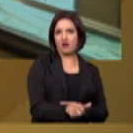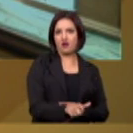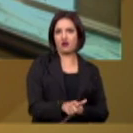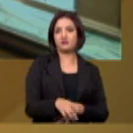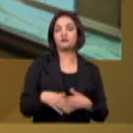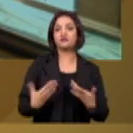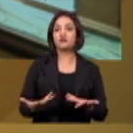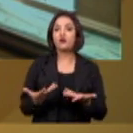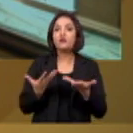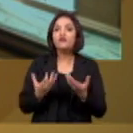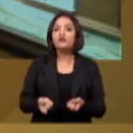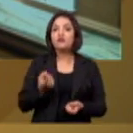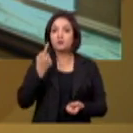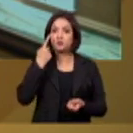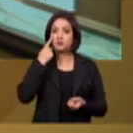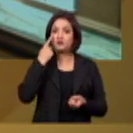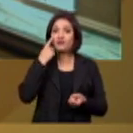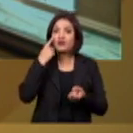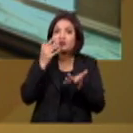conjugal para